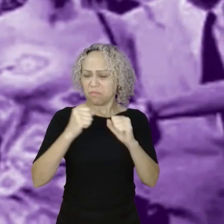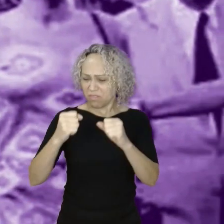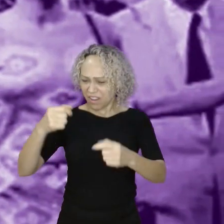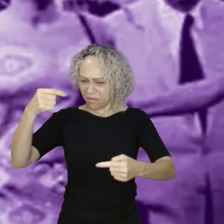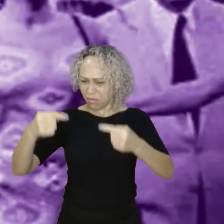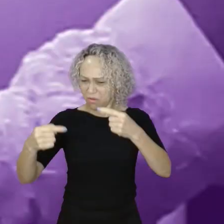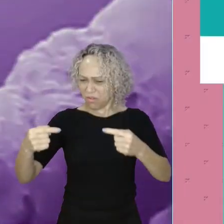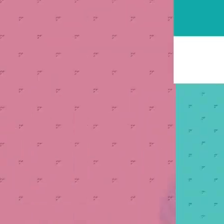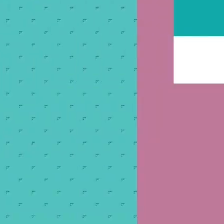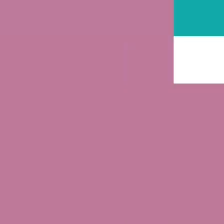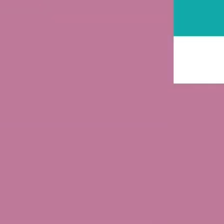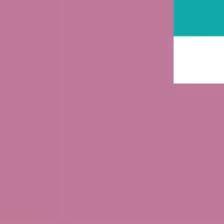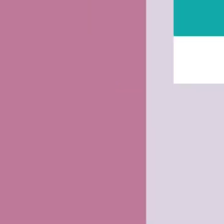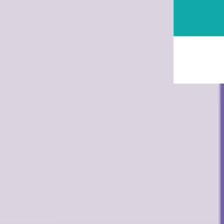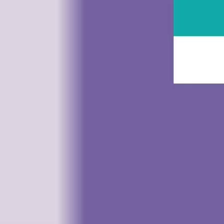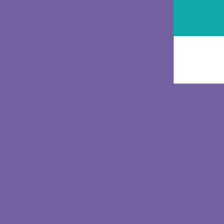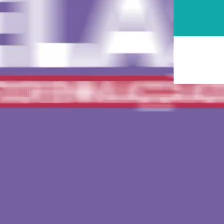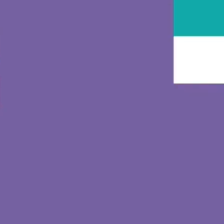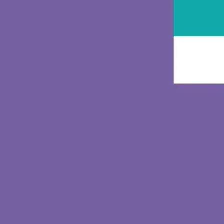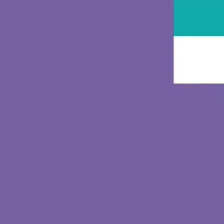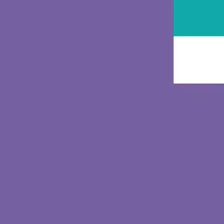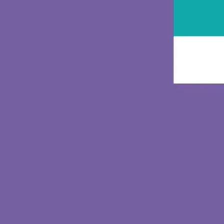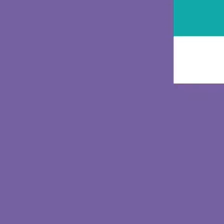de poder.